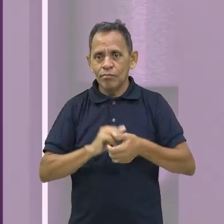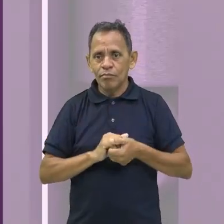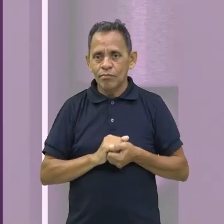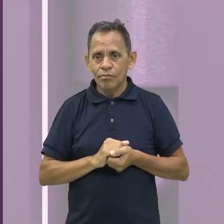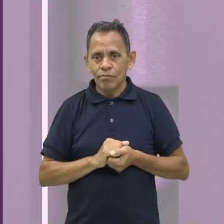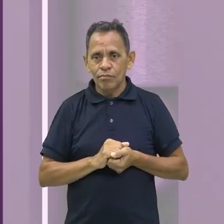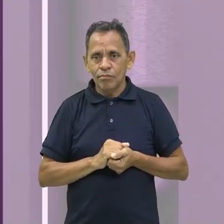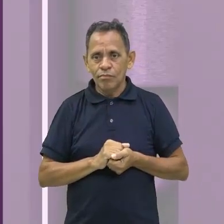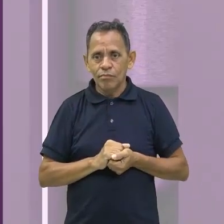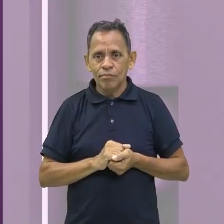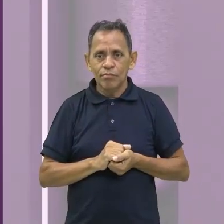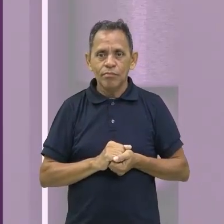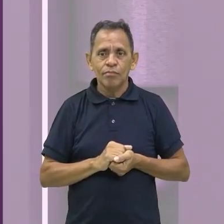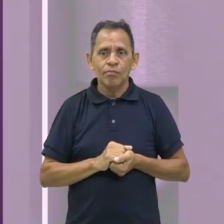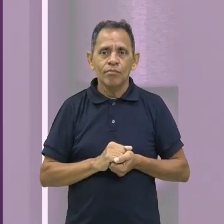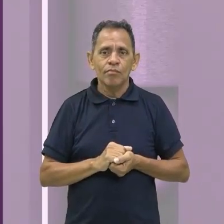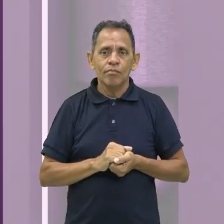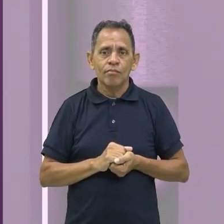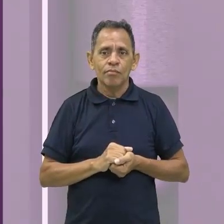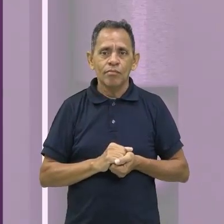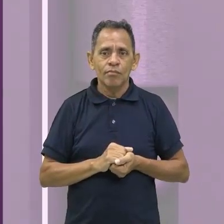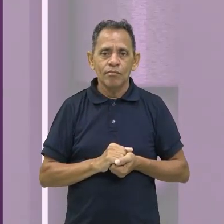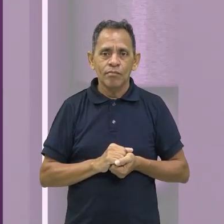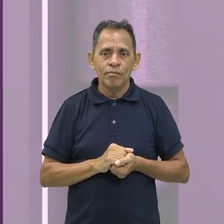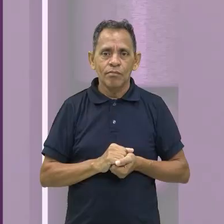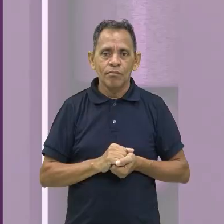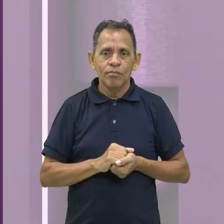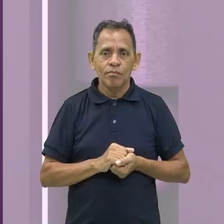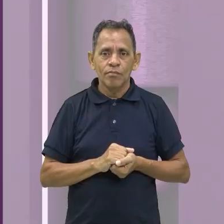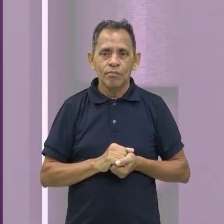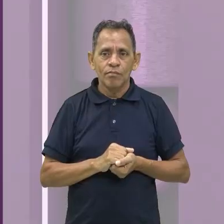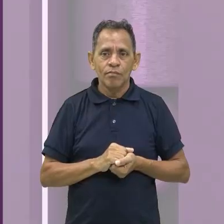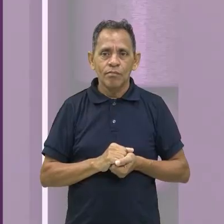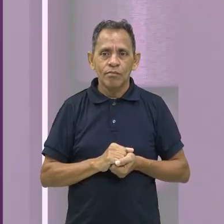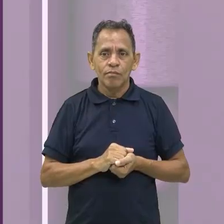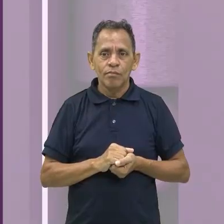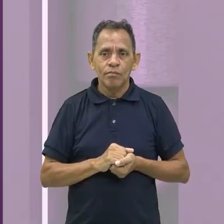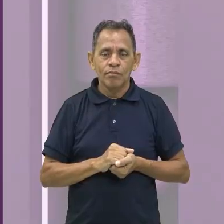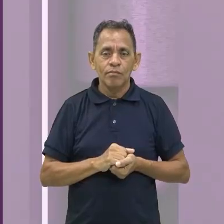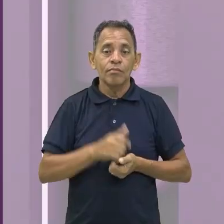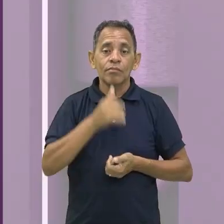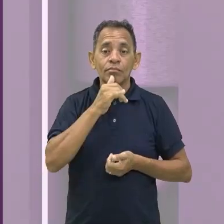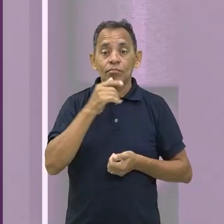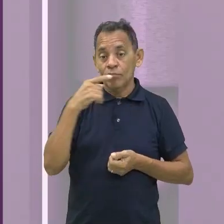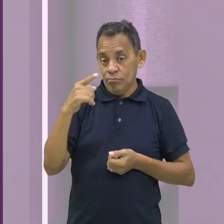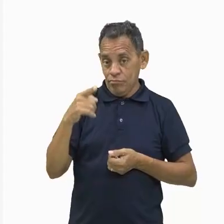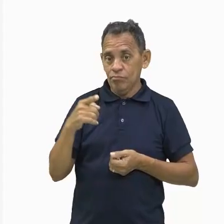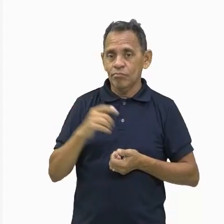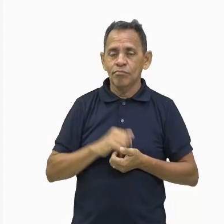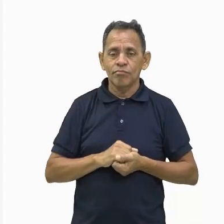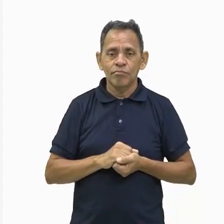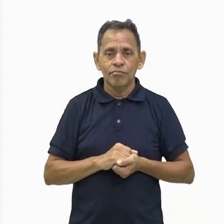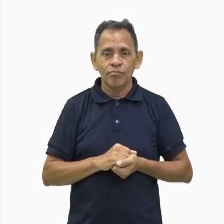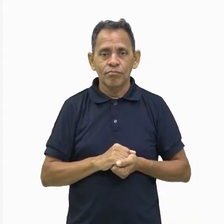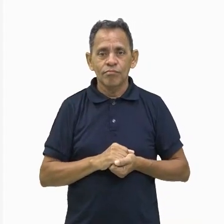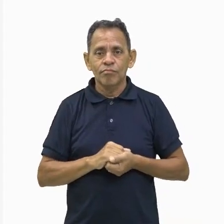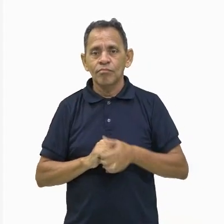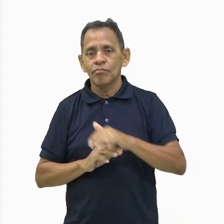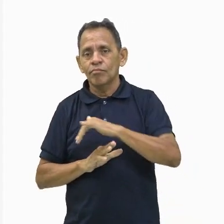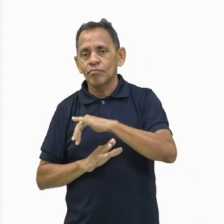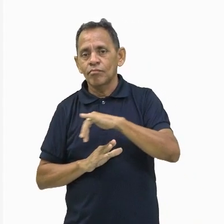de sair somando os valores e tudo mais. Beleza? Bom, bora continuar porque tem mais um exemplo aqui que eu trouxe para você. Acompanha